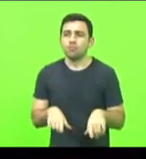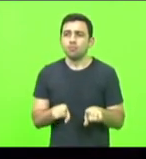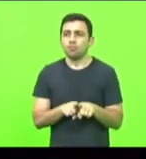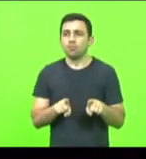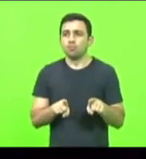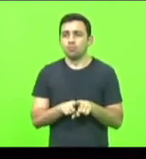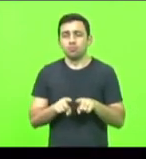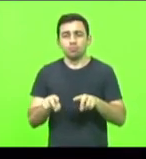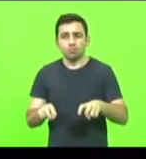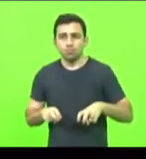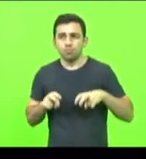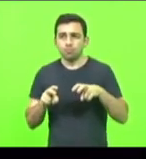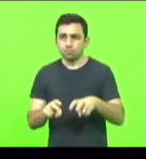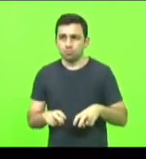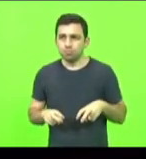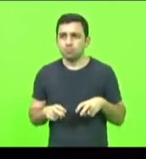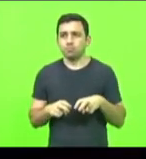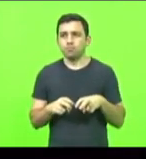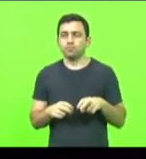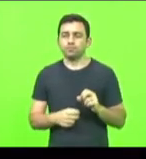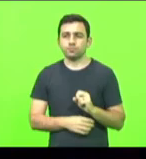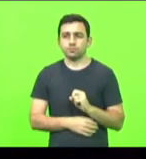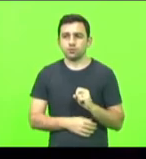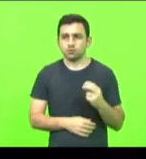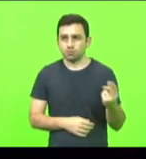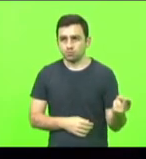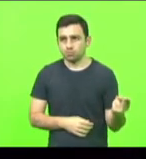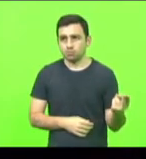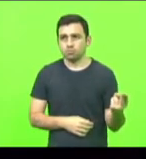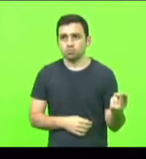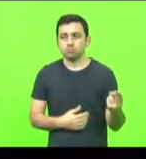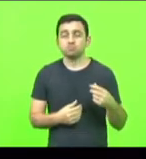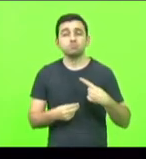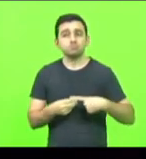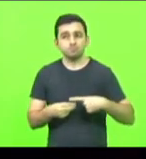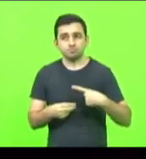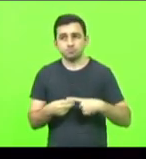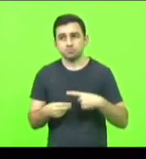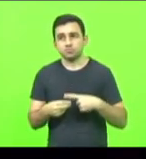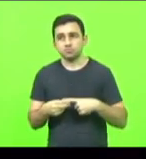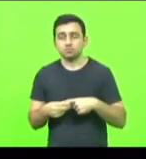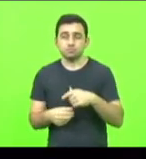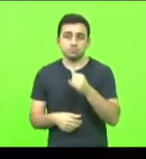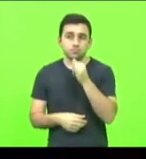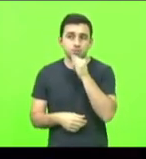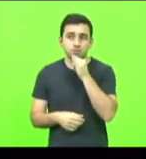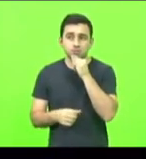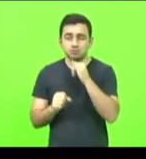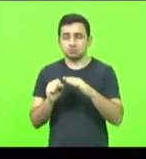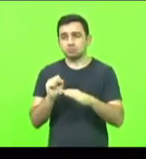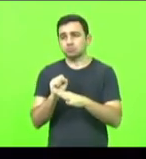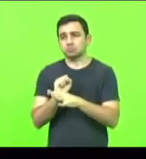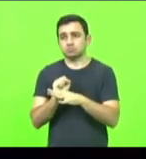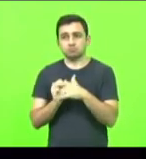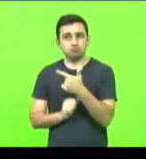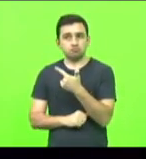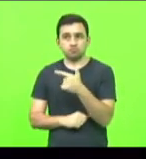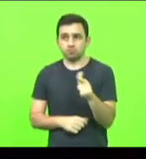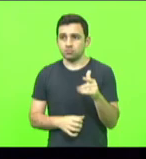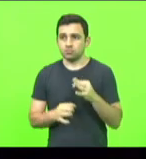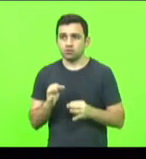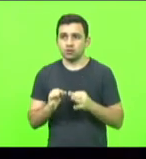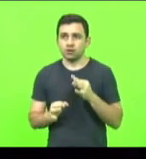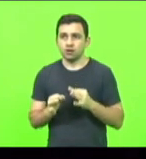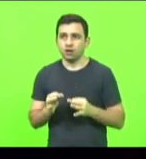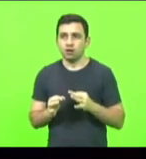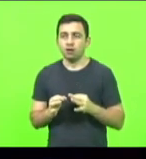agricultura, seja também em relação às cidades, por exemplo, a insegurança jurídica, que acaba